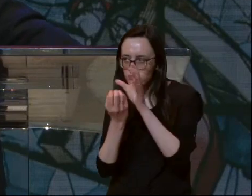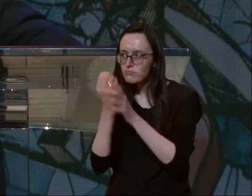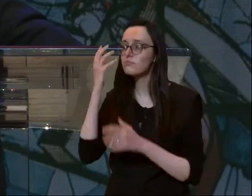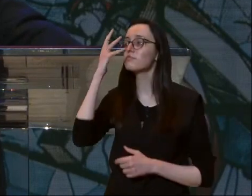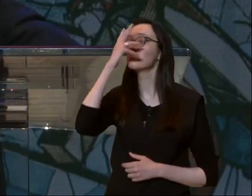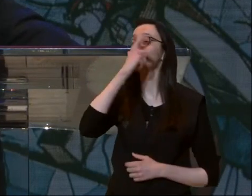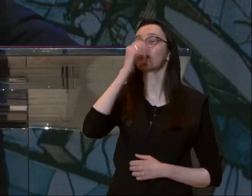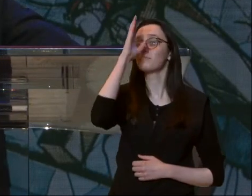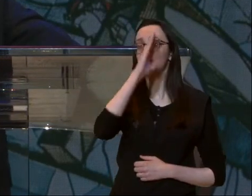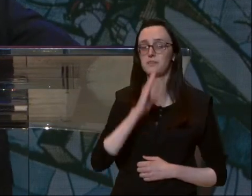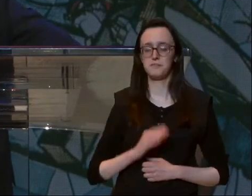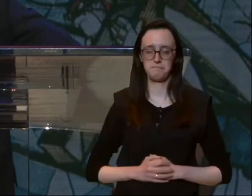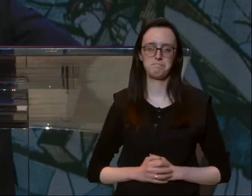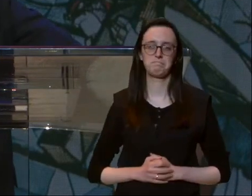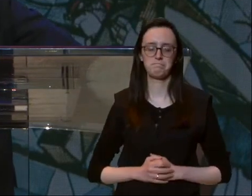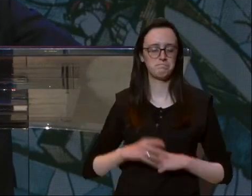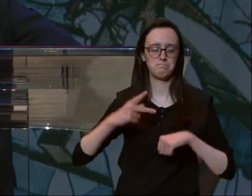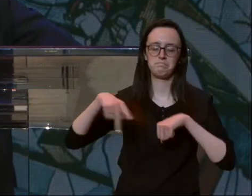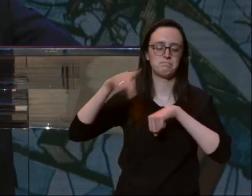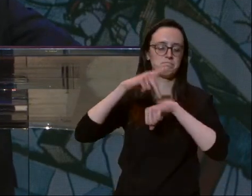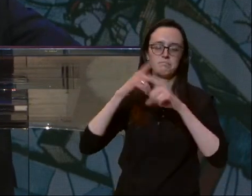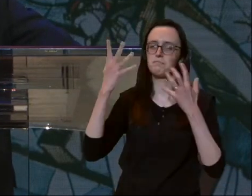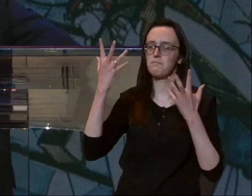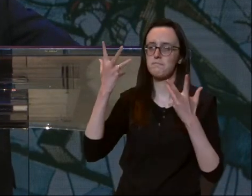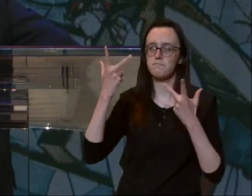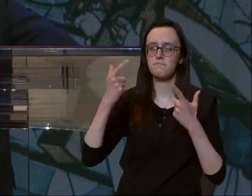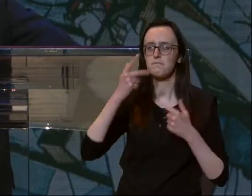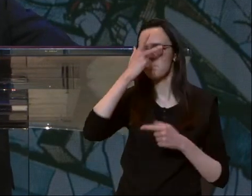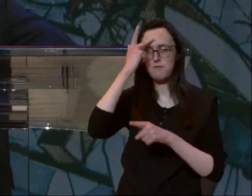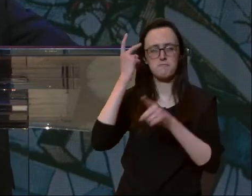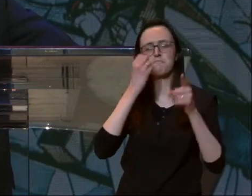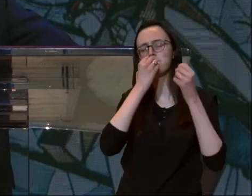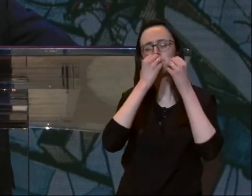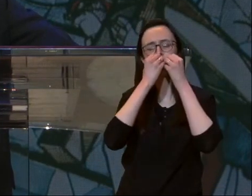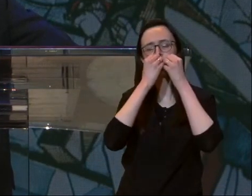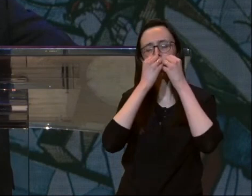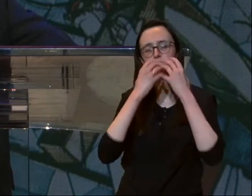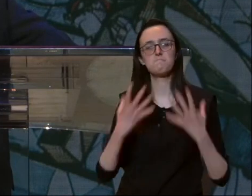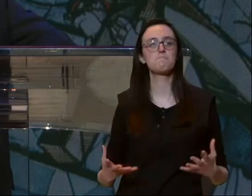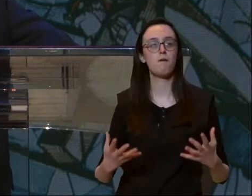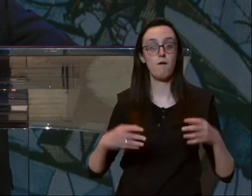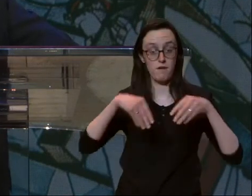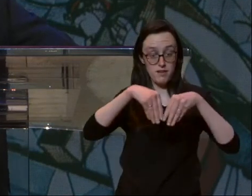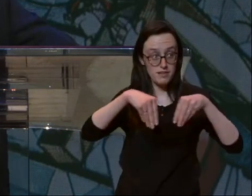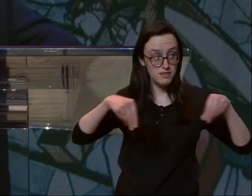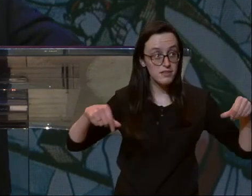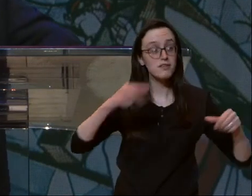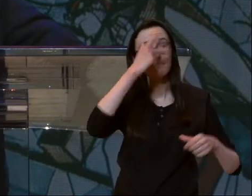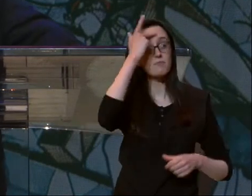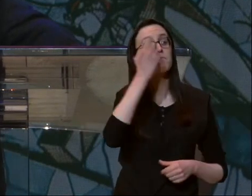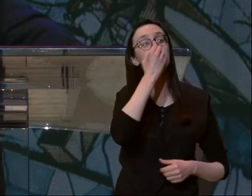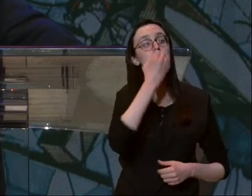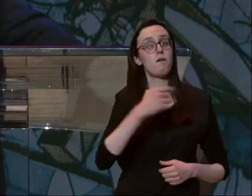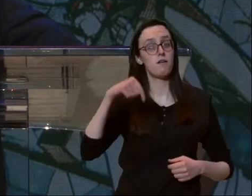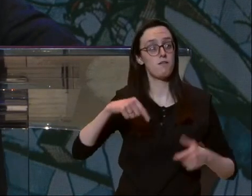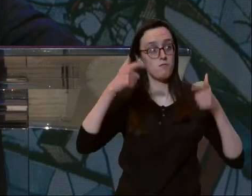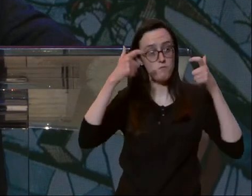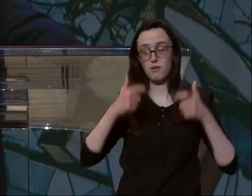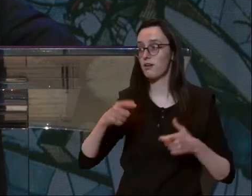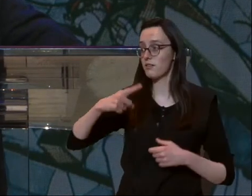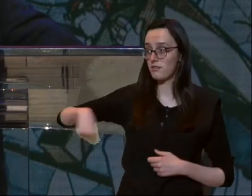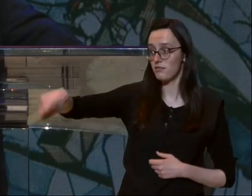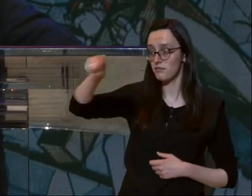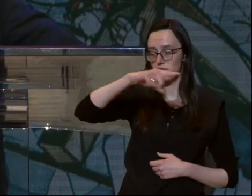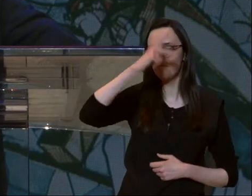bonita, país maravilhoso, gente boa, terra de gente boa, que